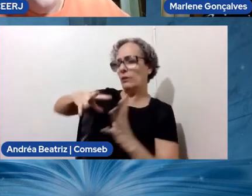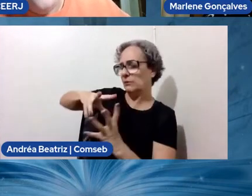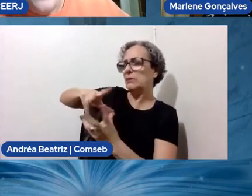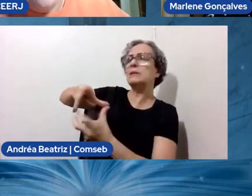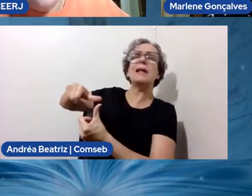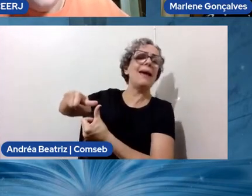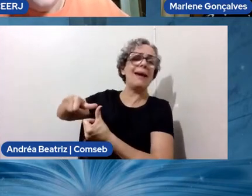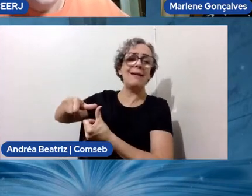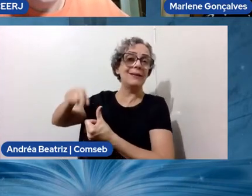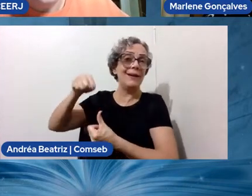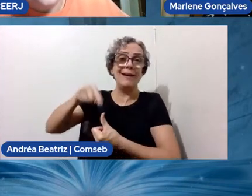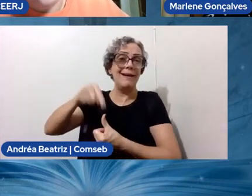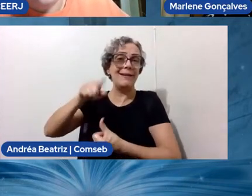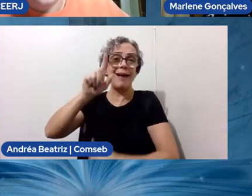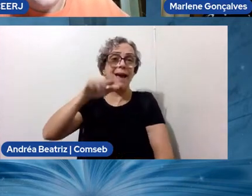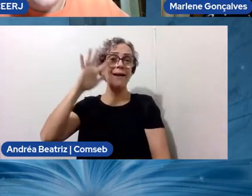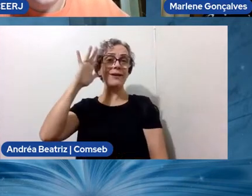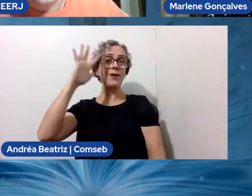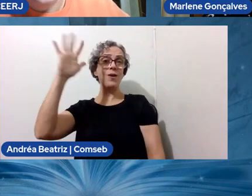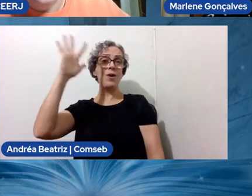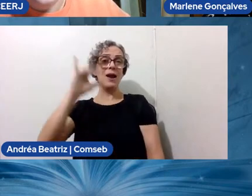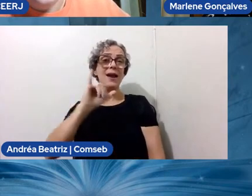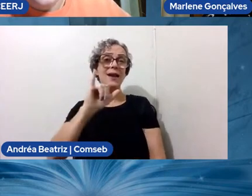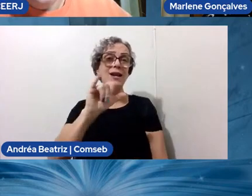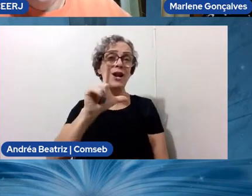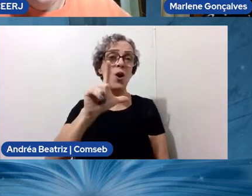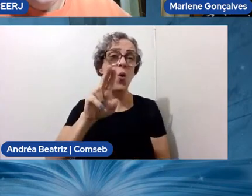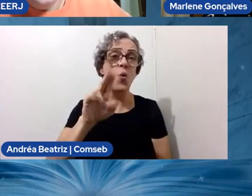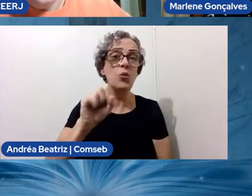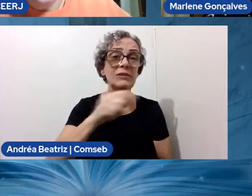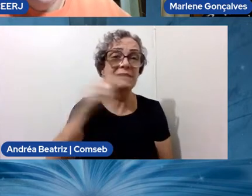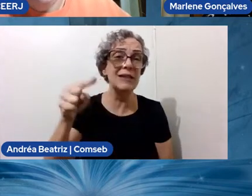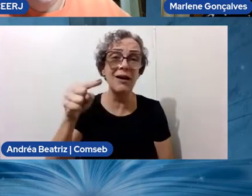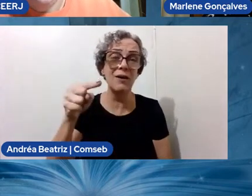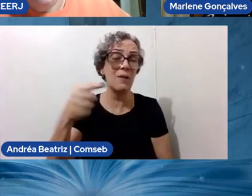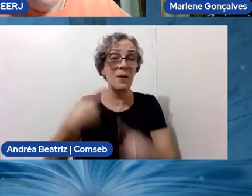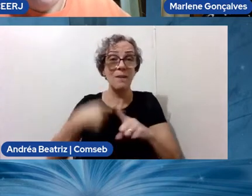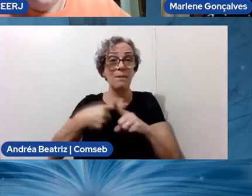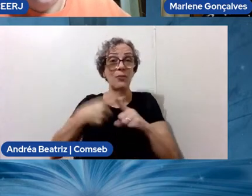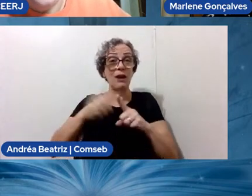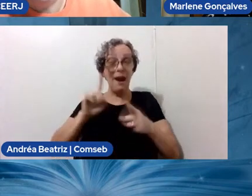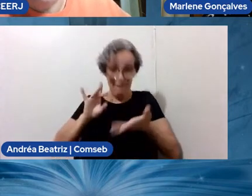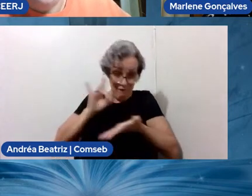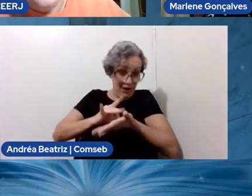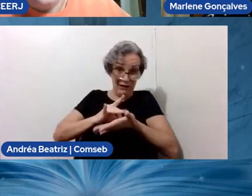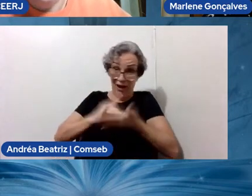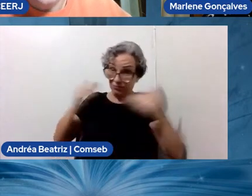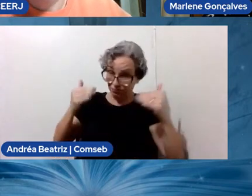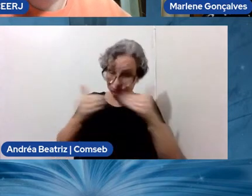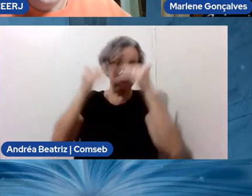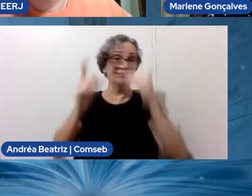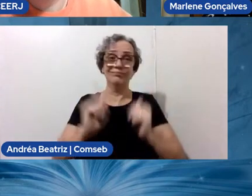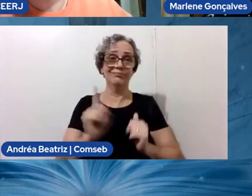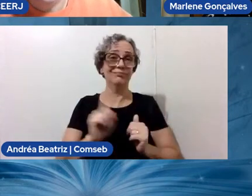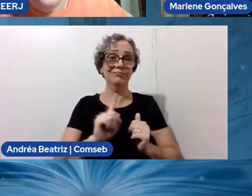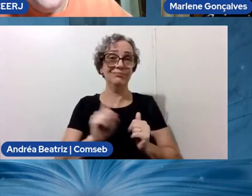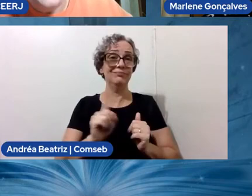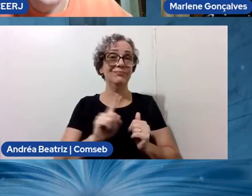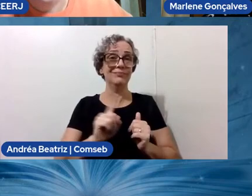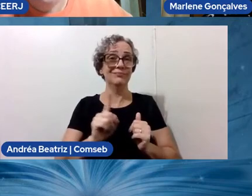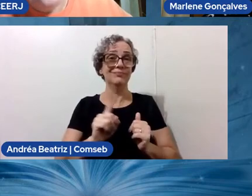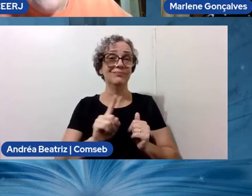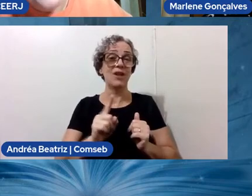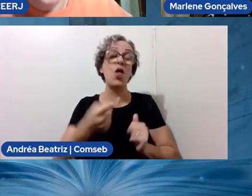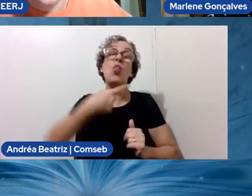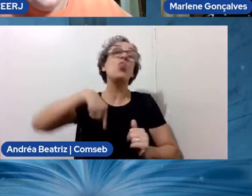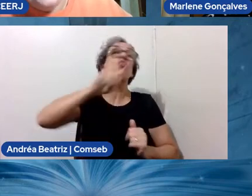cálculos que nunca vão tangenciar com a verdade, né? Diria assim, num bom português popular, estamos dando um